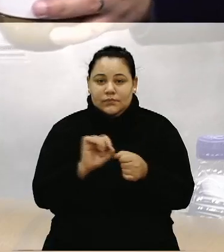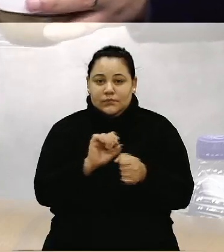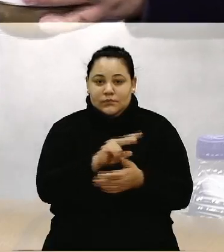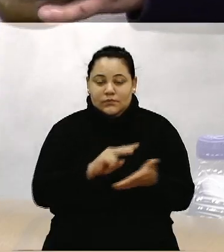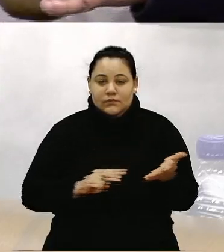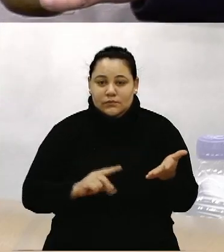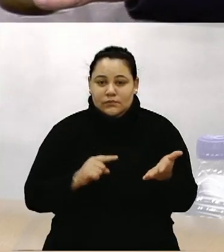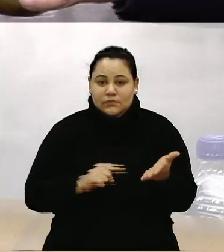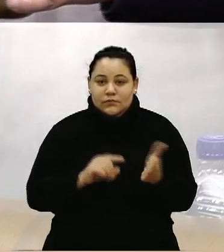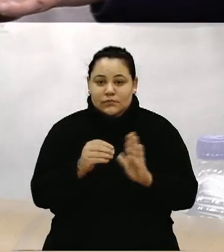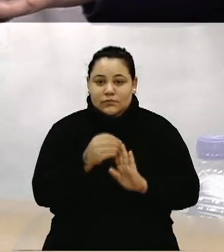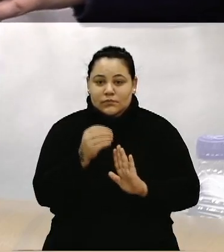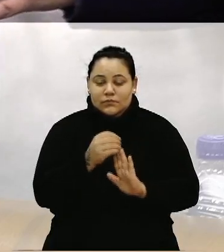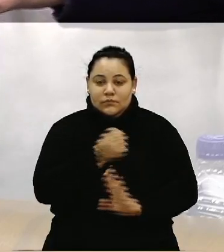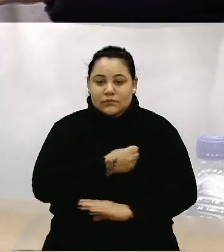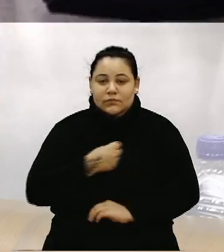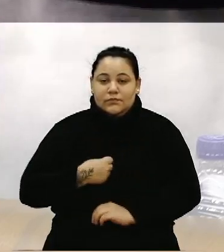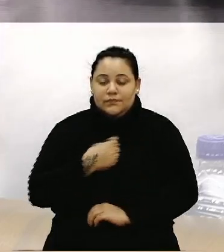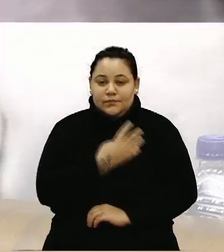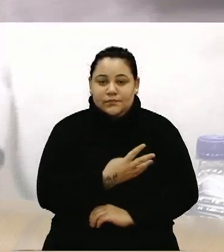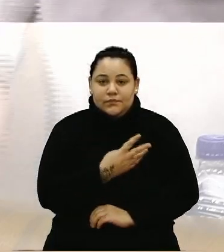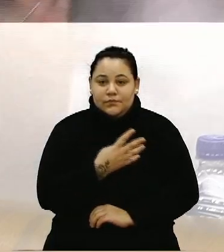leitura do ofício número